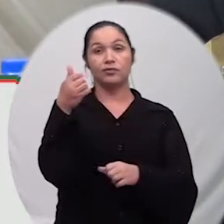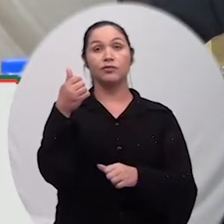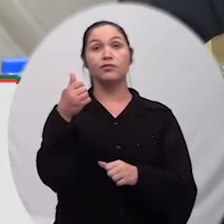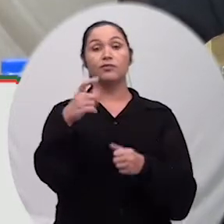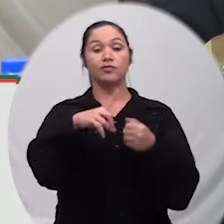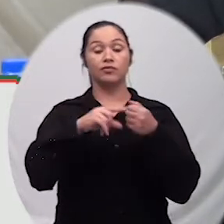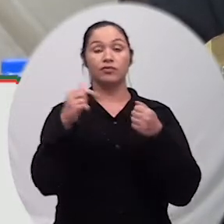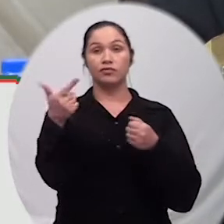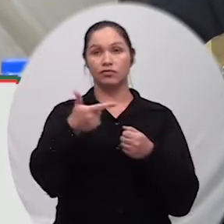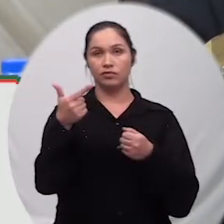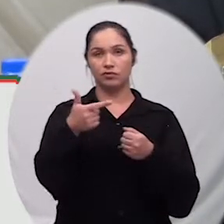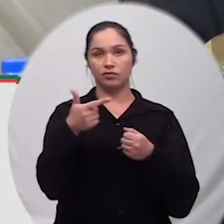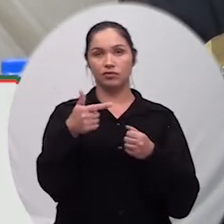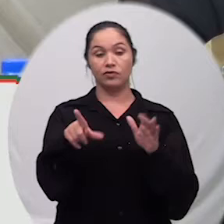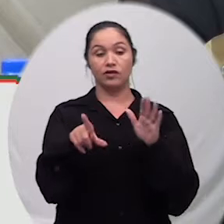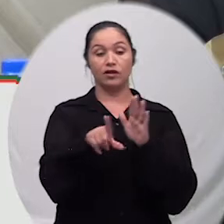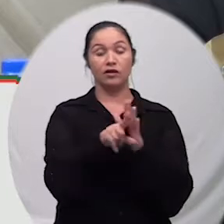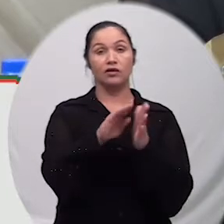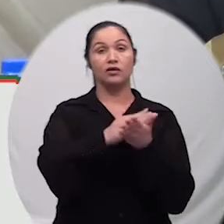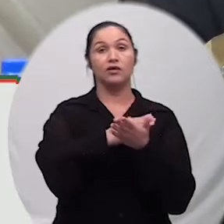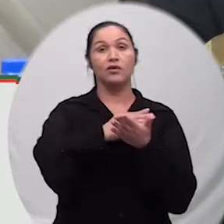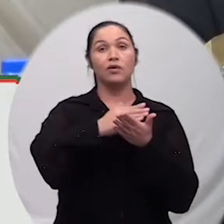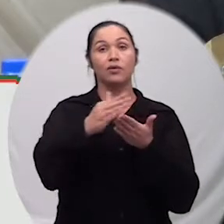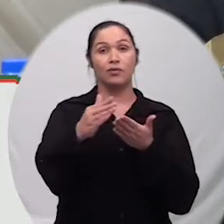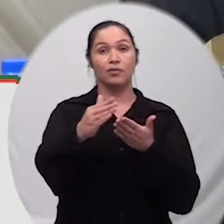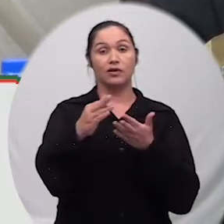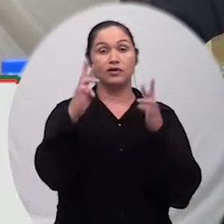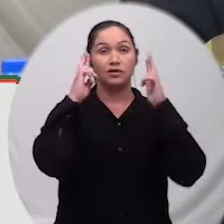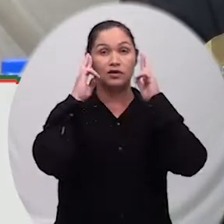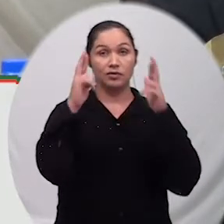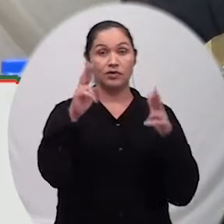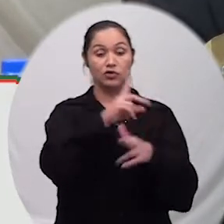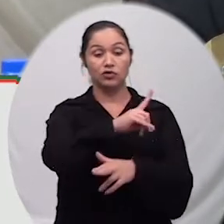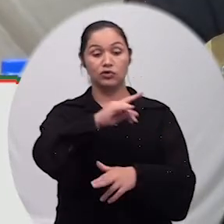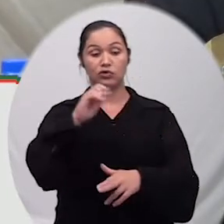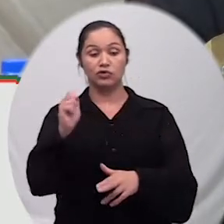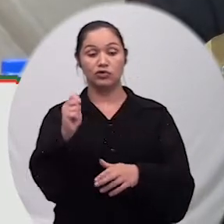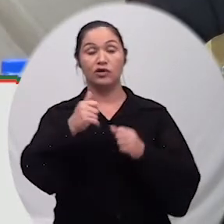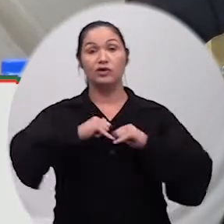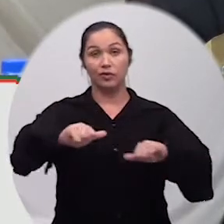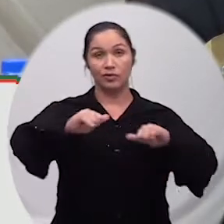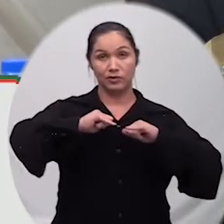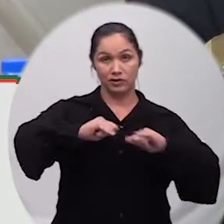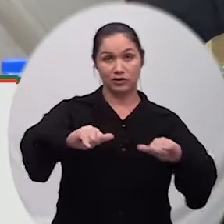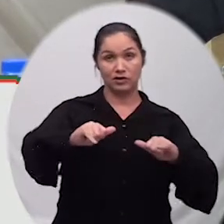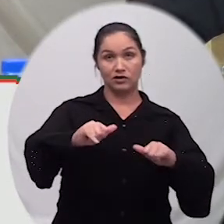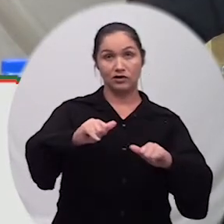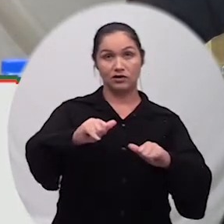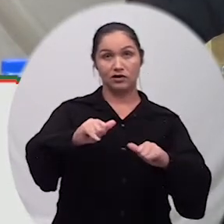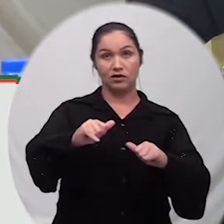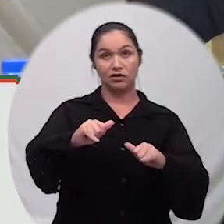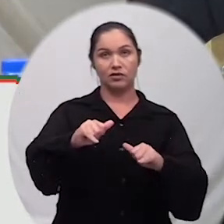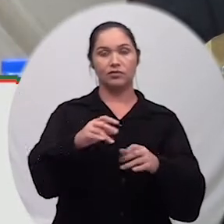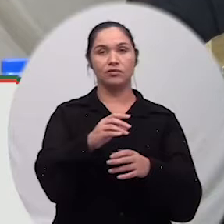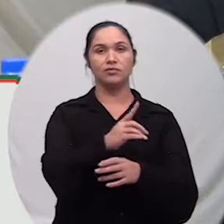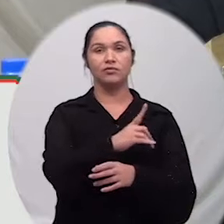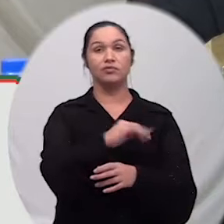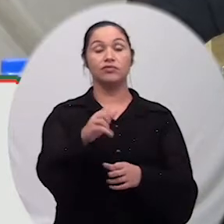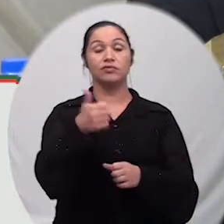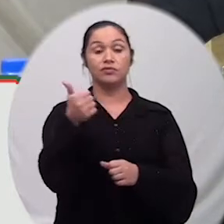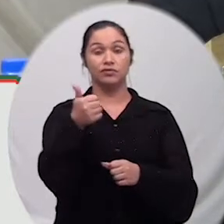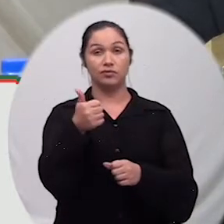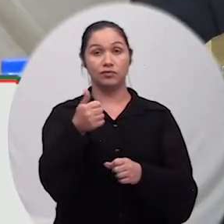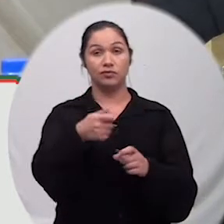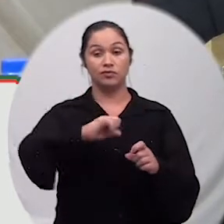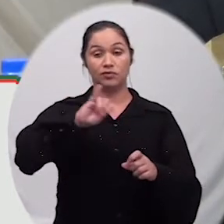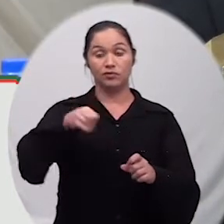lei complementar entra em vigor na data de sua publicação, produzindo efeitos a partir de 1º de janeiro de 2019.